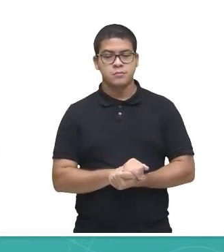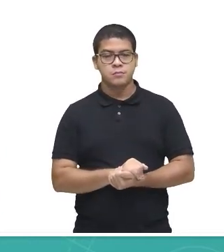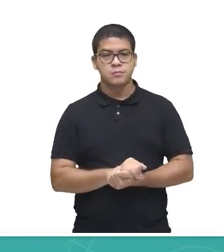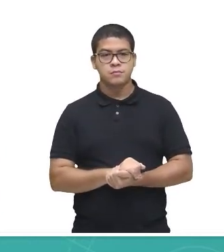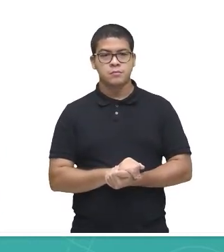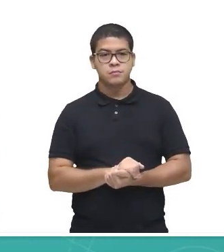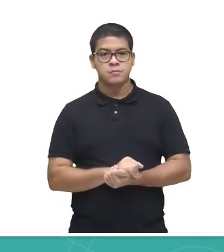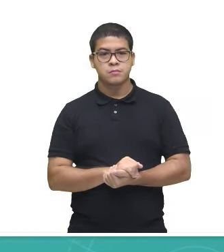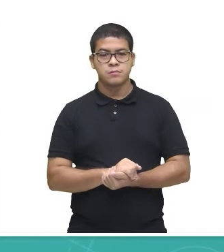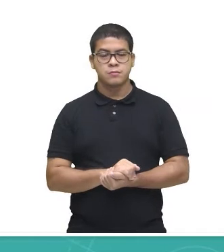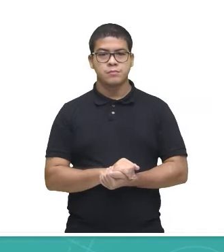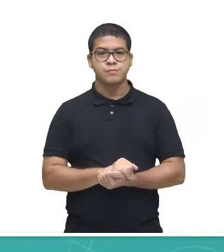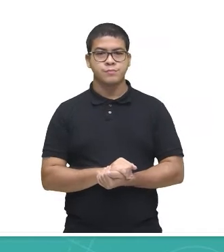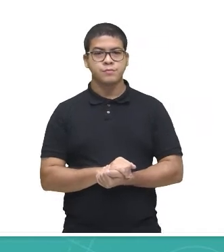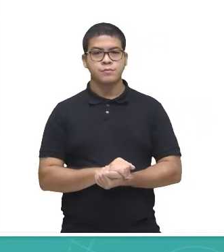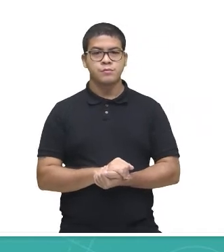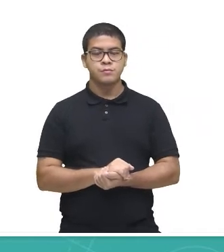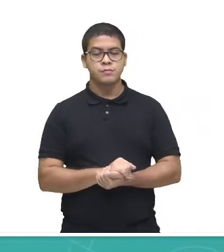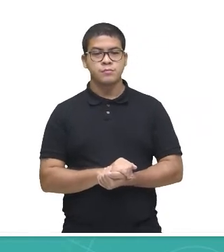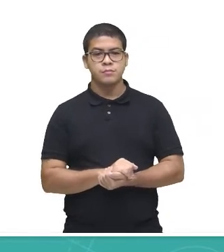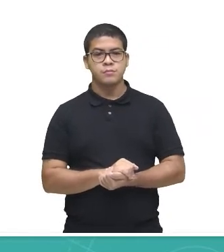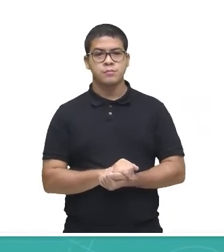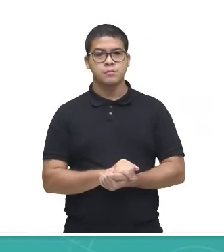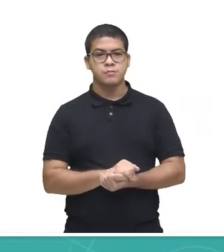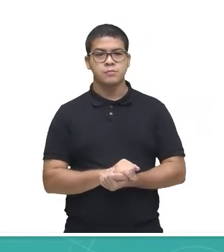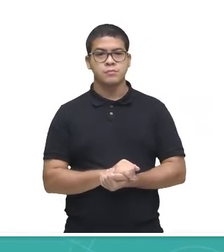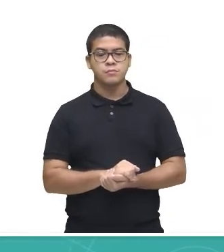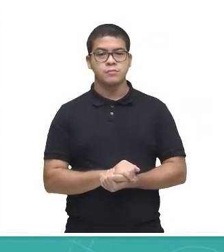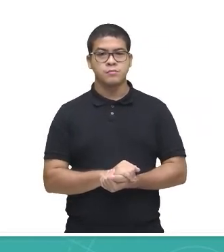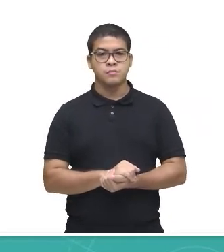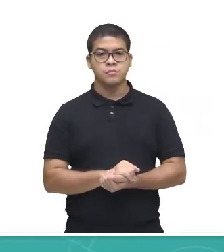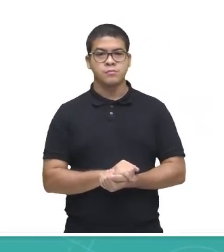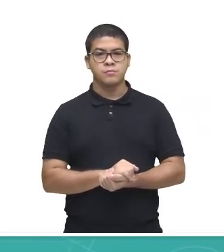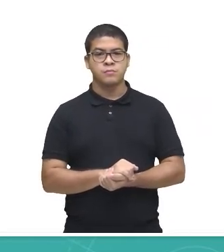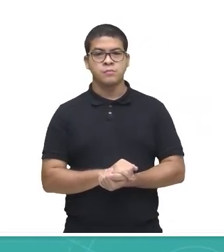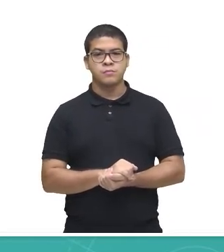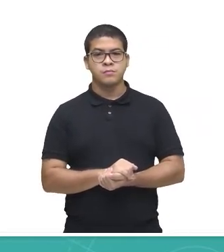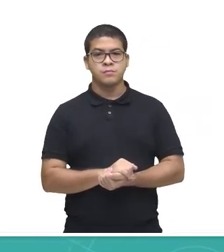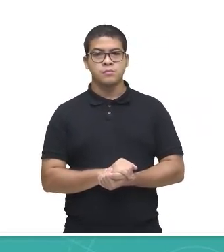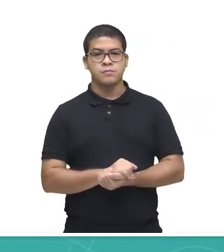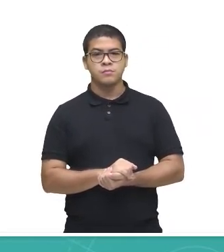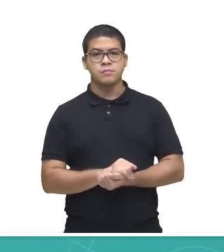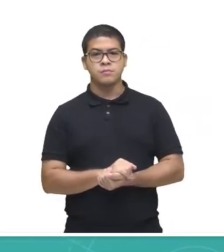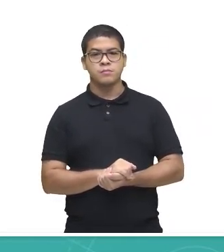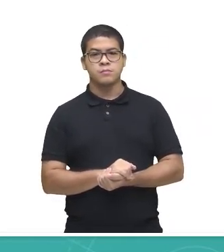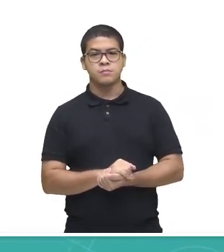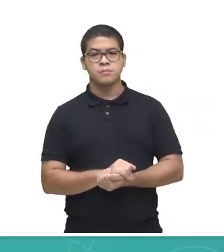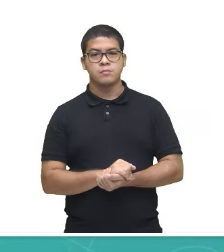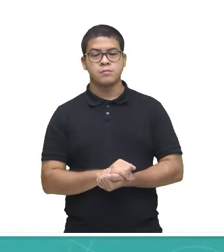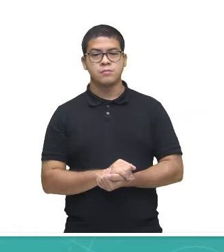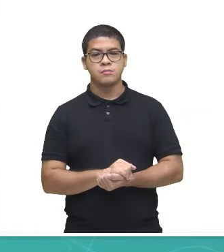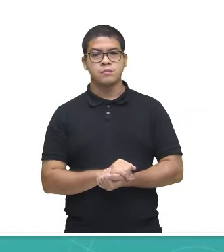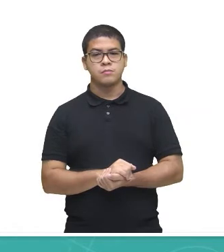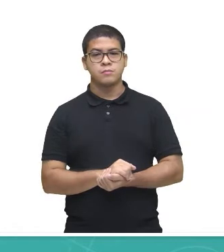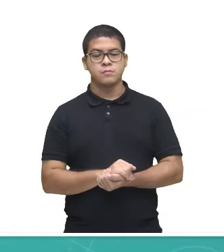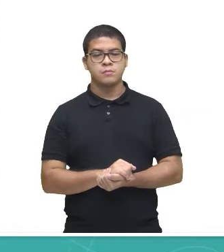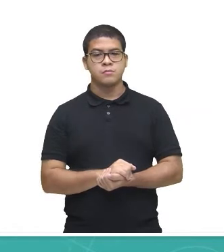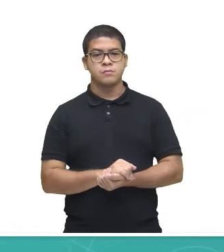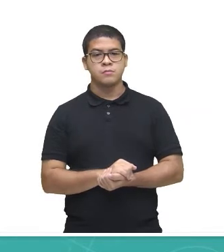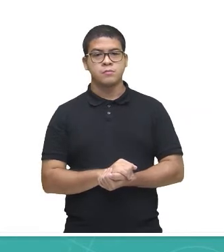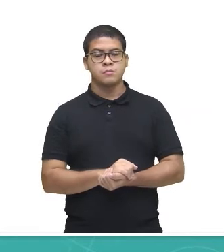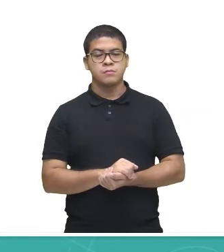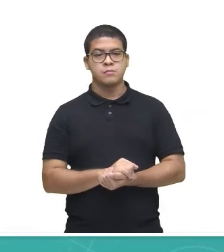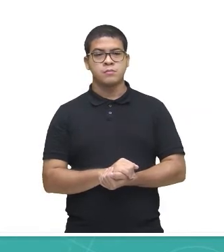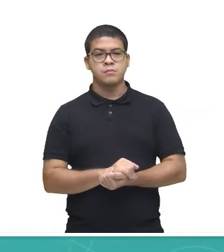medida, é porque o valor de x é igual a 40 graus, sem a necessidade de resolvermos nenhum cálculo, tá